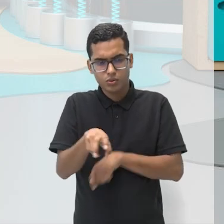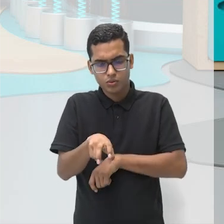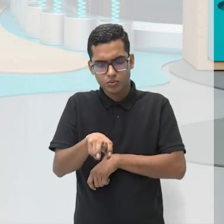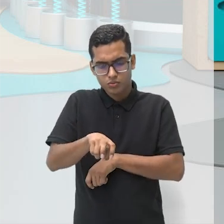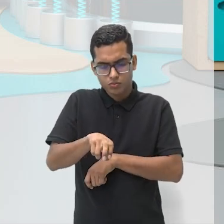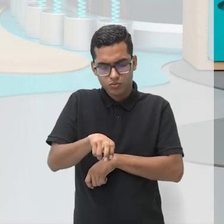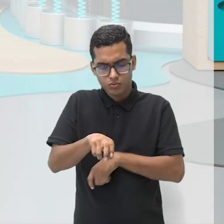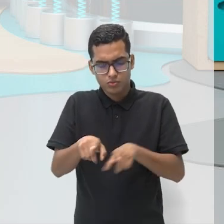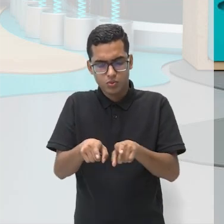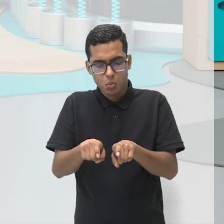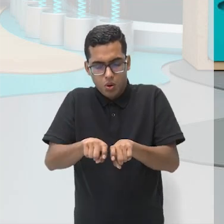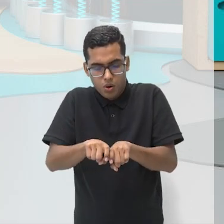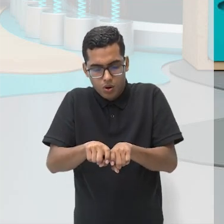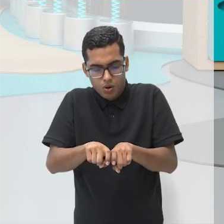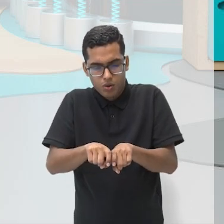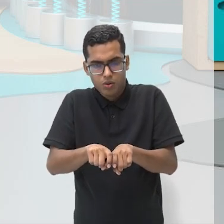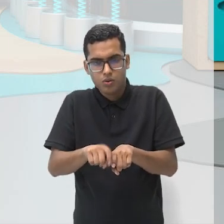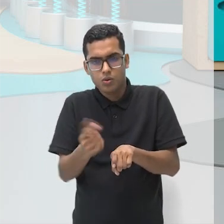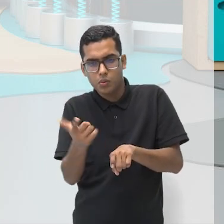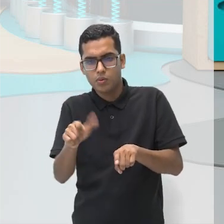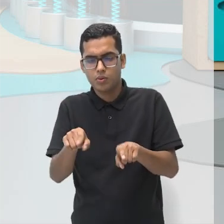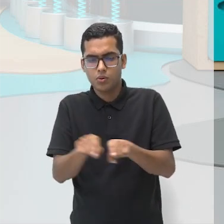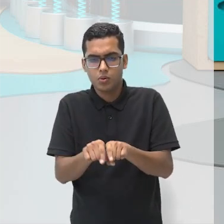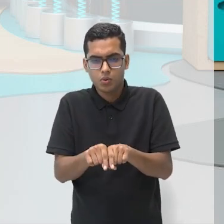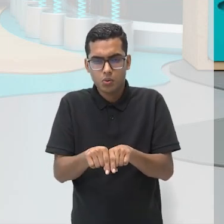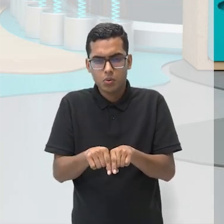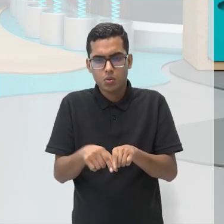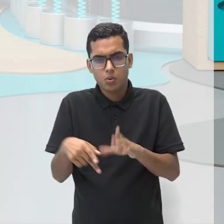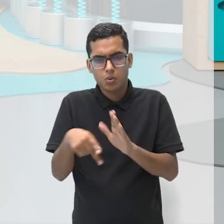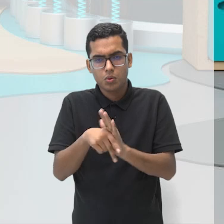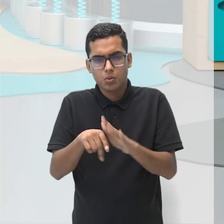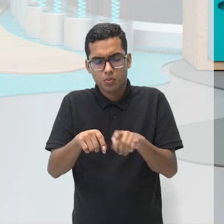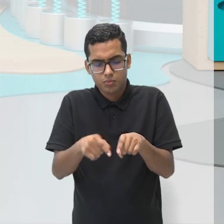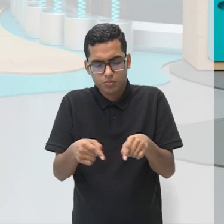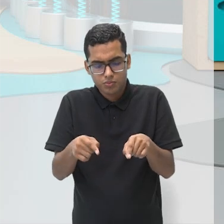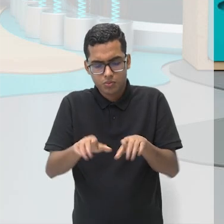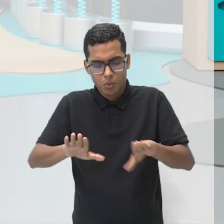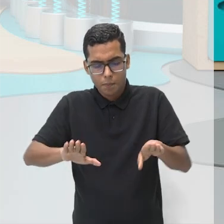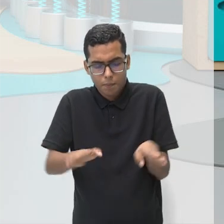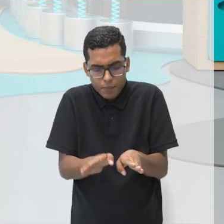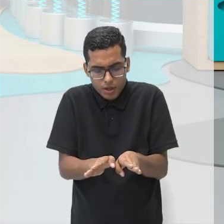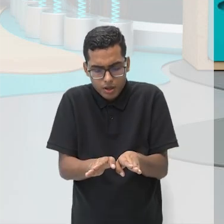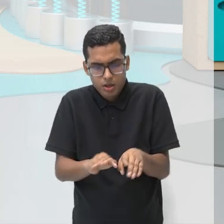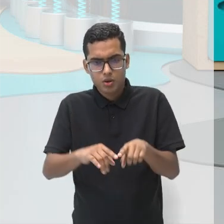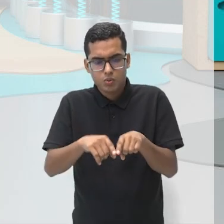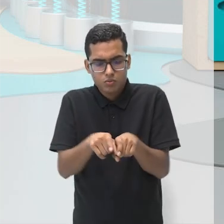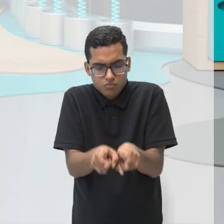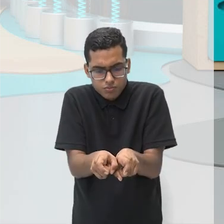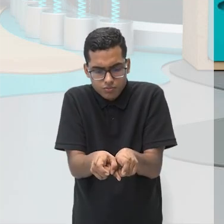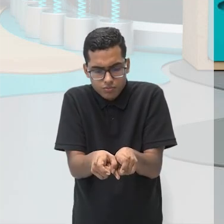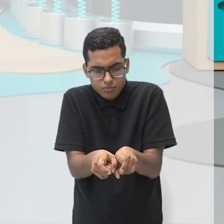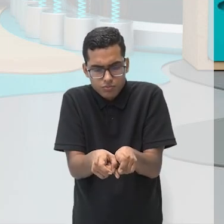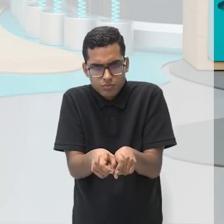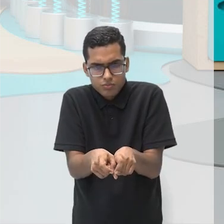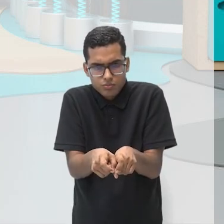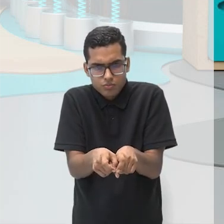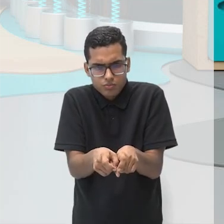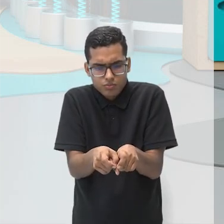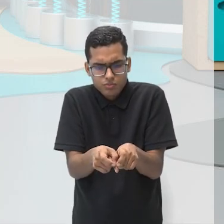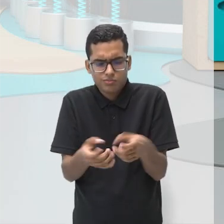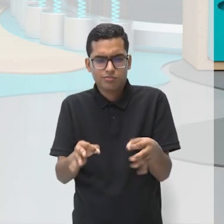outro, o pé mais colado e o joelho afastado, ok? Isso a gente percebe